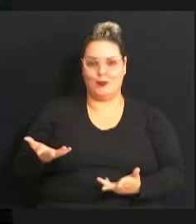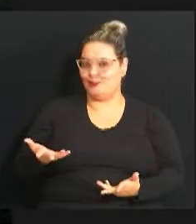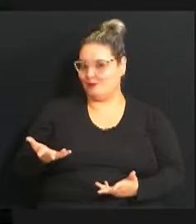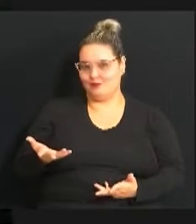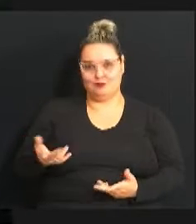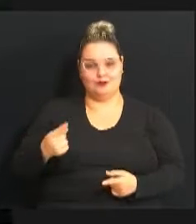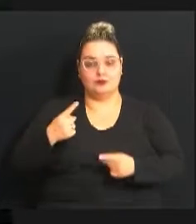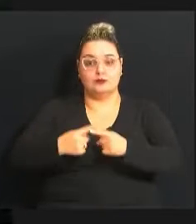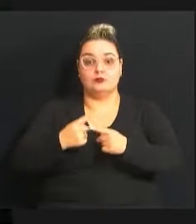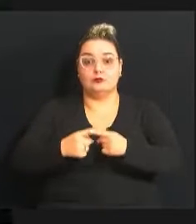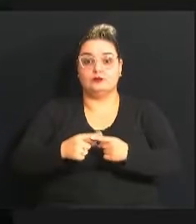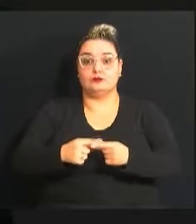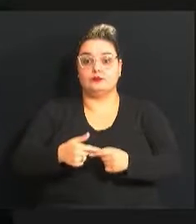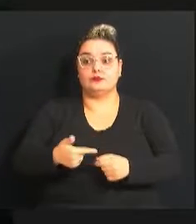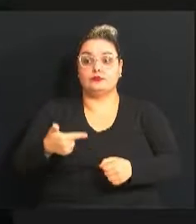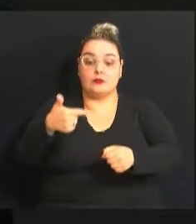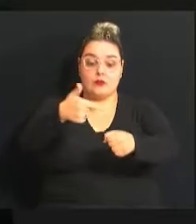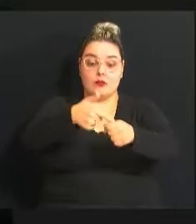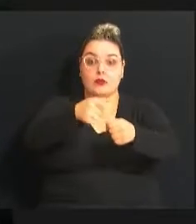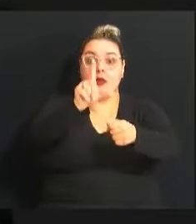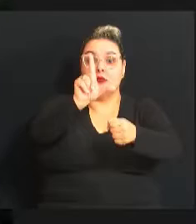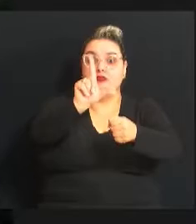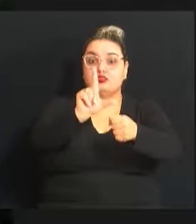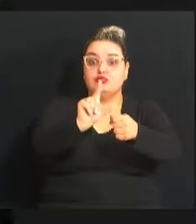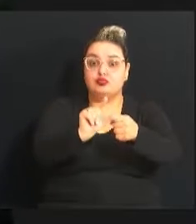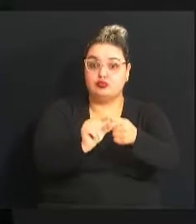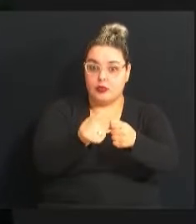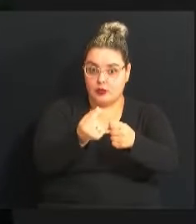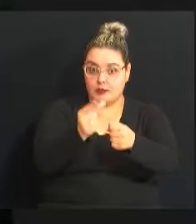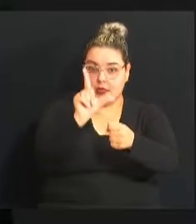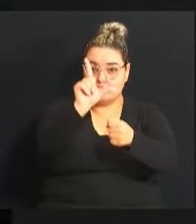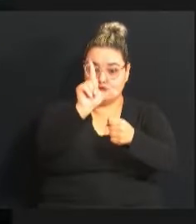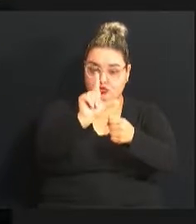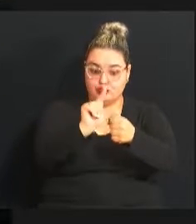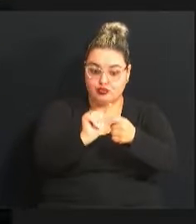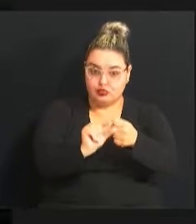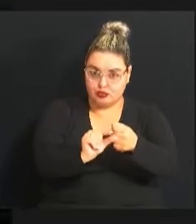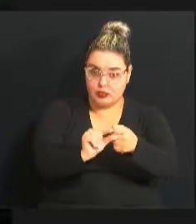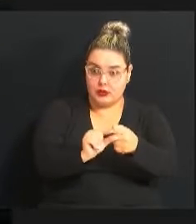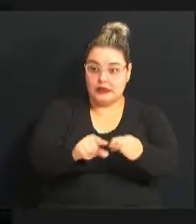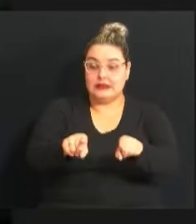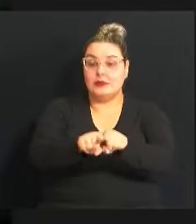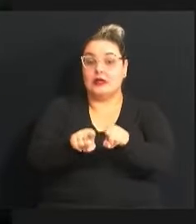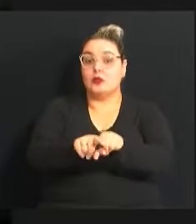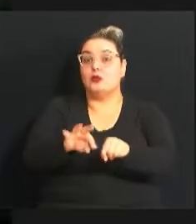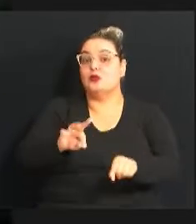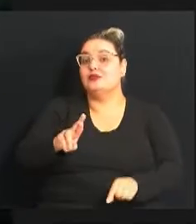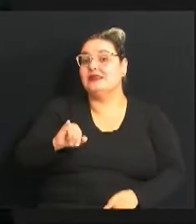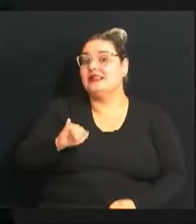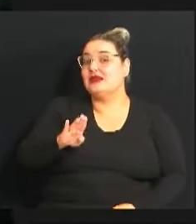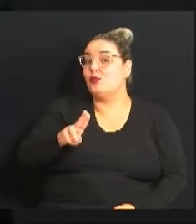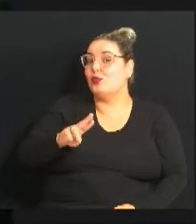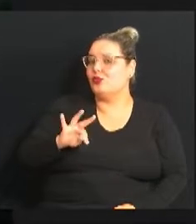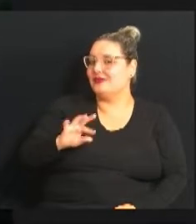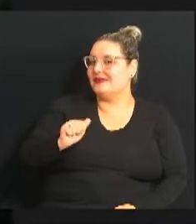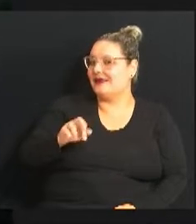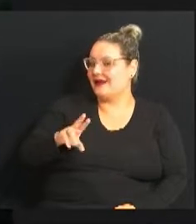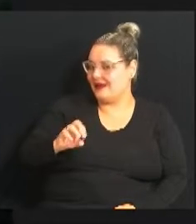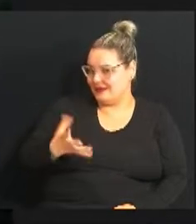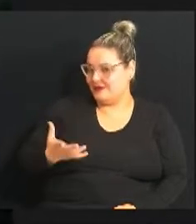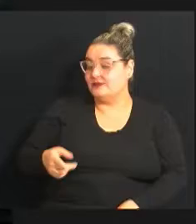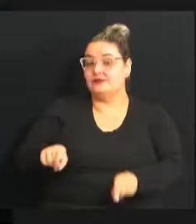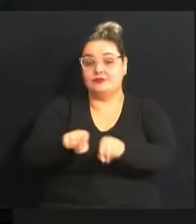do preço dos combustíveis está muito relacionado com a redução tributária que teve, né, e com o movimento do